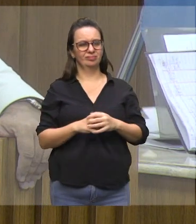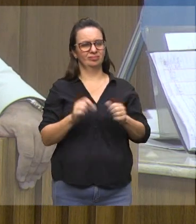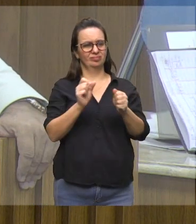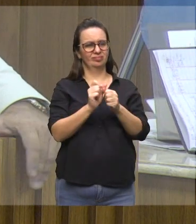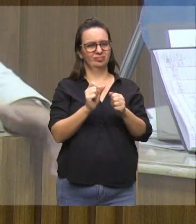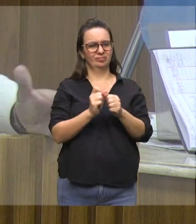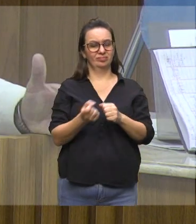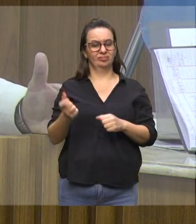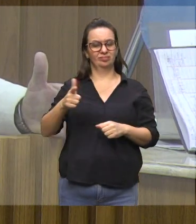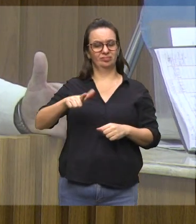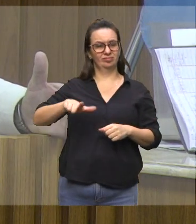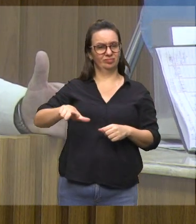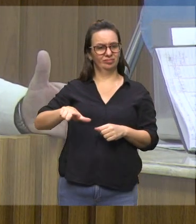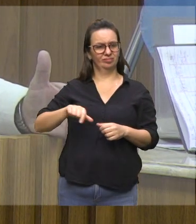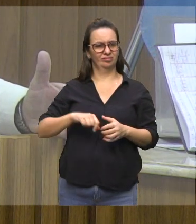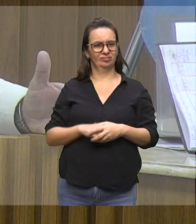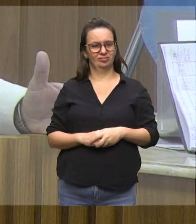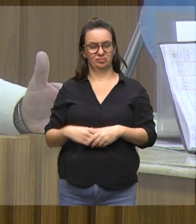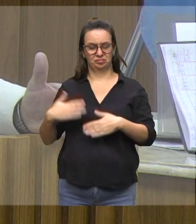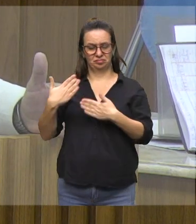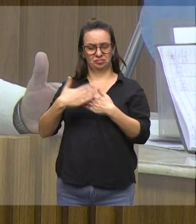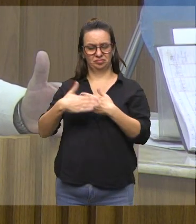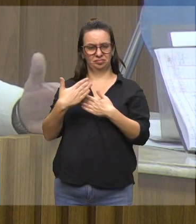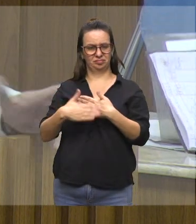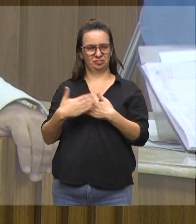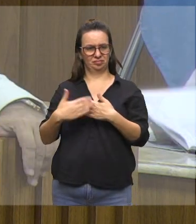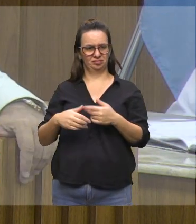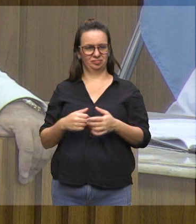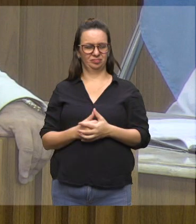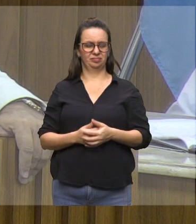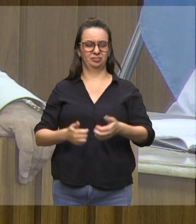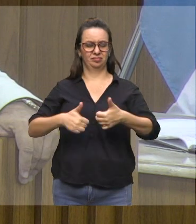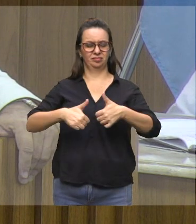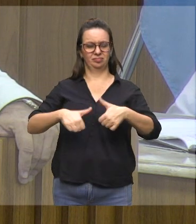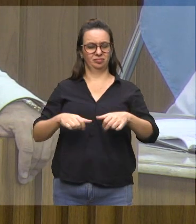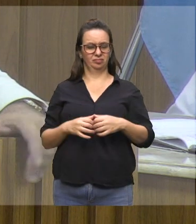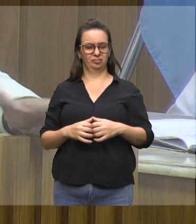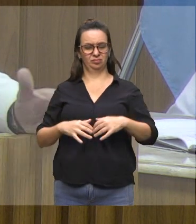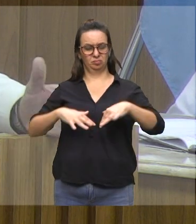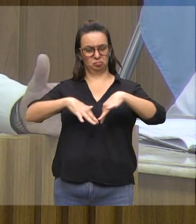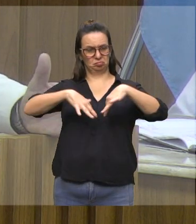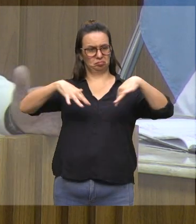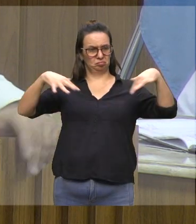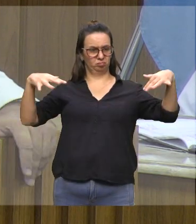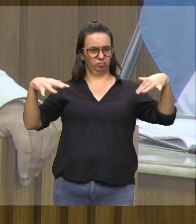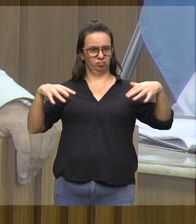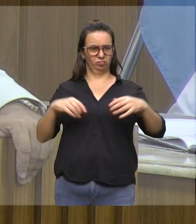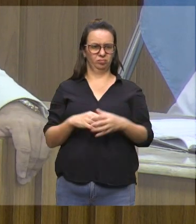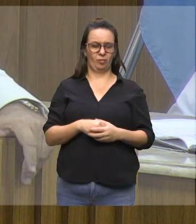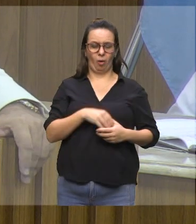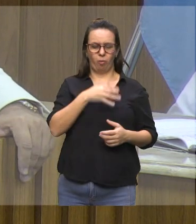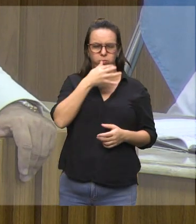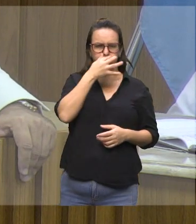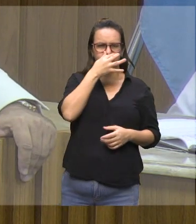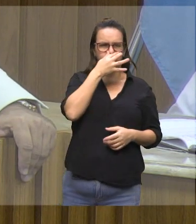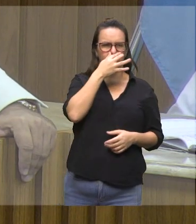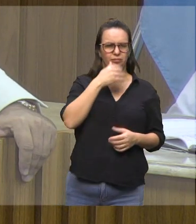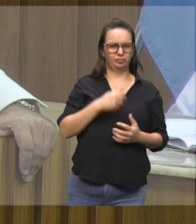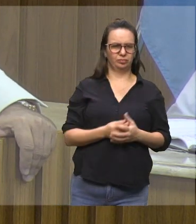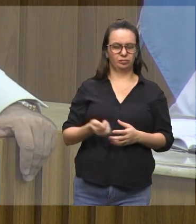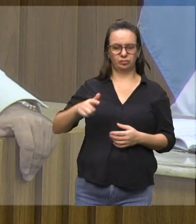aqui, de presenciar, como eu presenciei, e muitos daqui tiveram presente